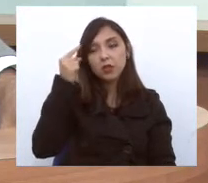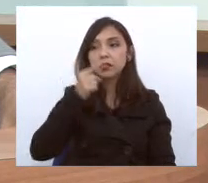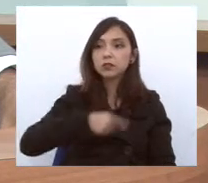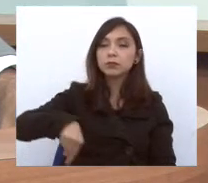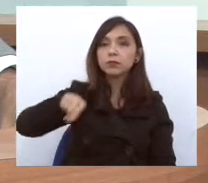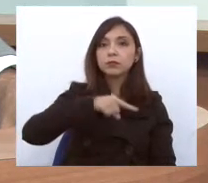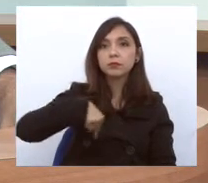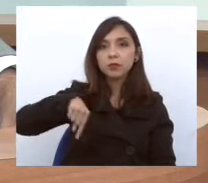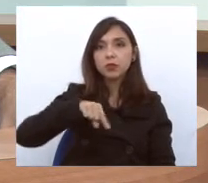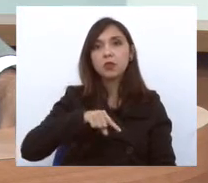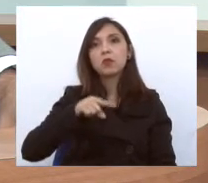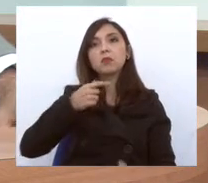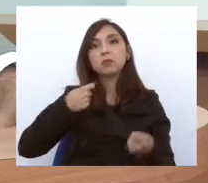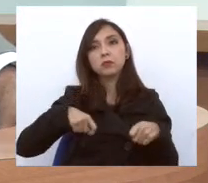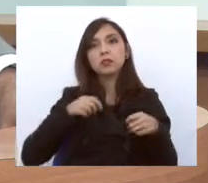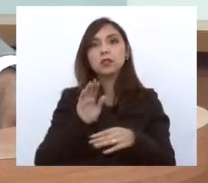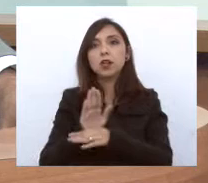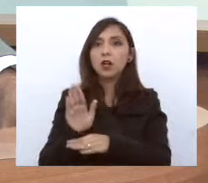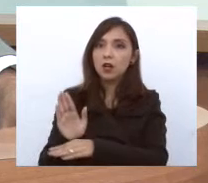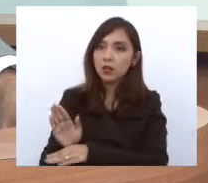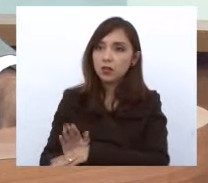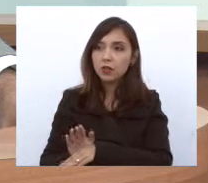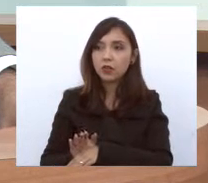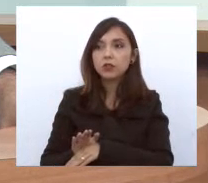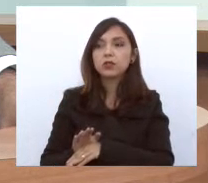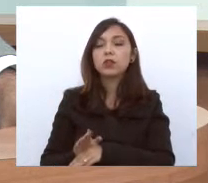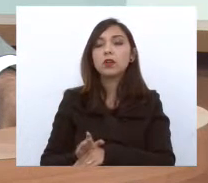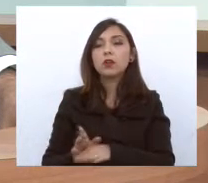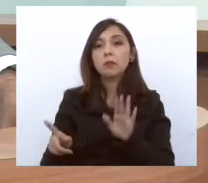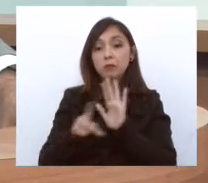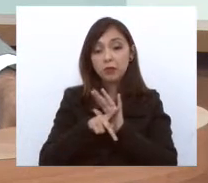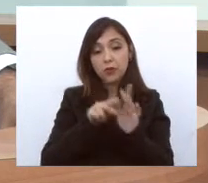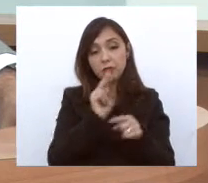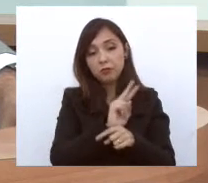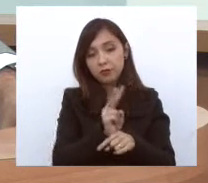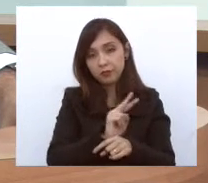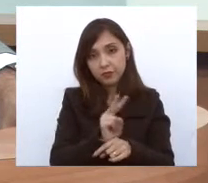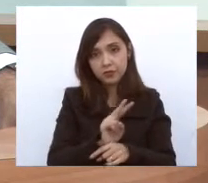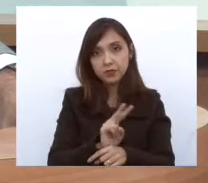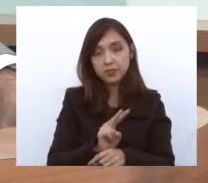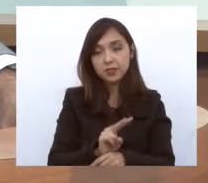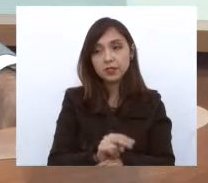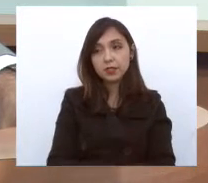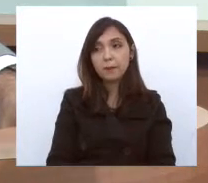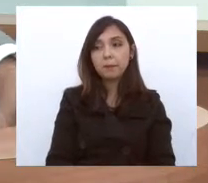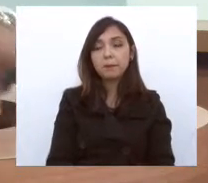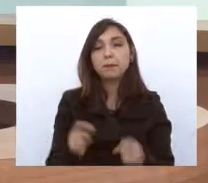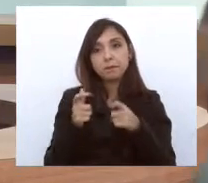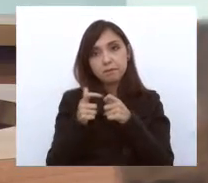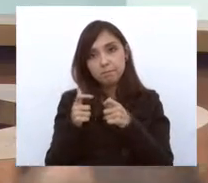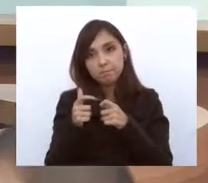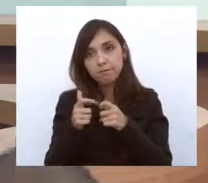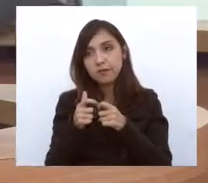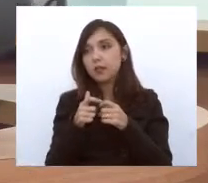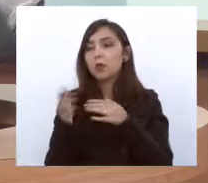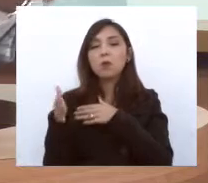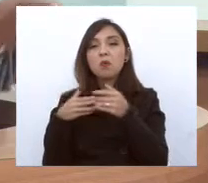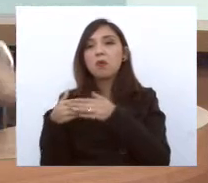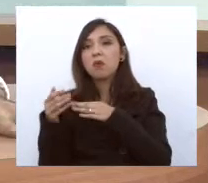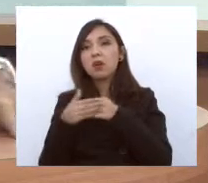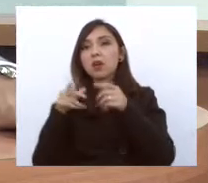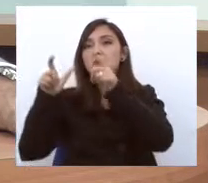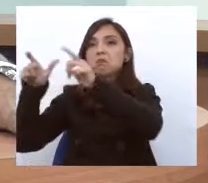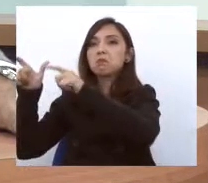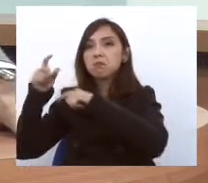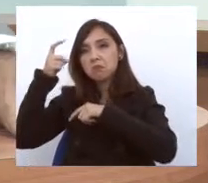que, eles têm que ajudar a gente, inclusive, com relação à fiscalização desses médicos. Qualquer posto de saúde da